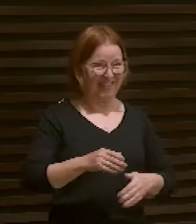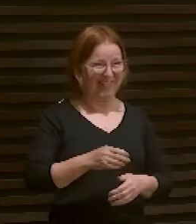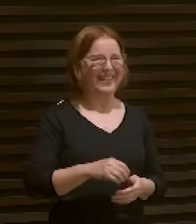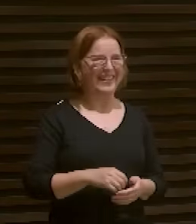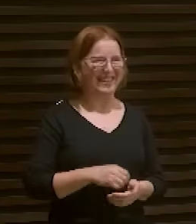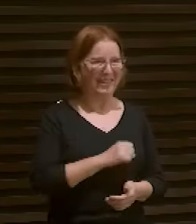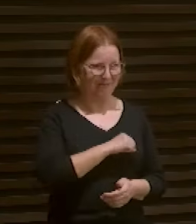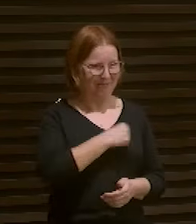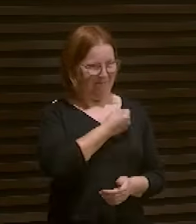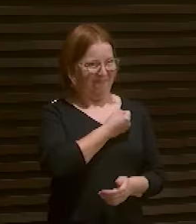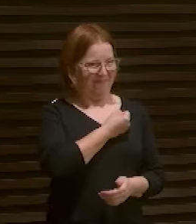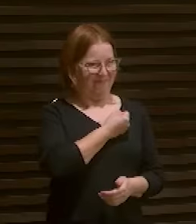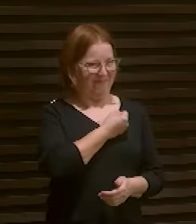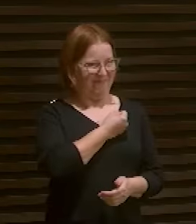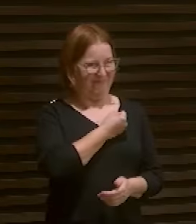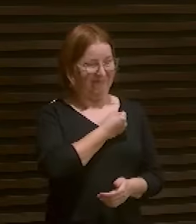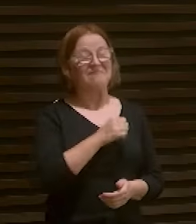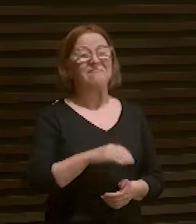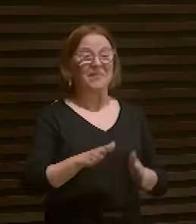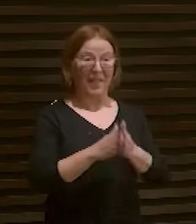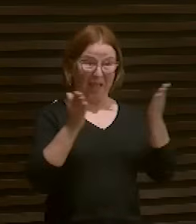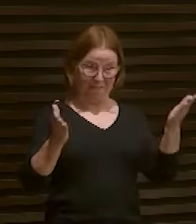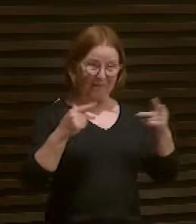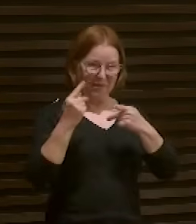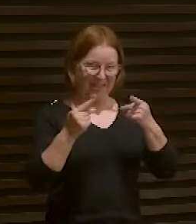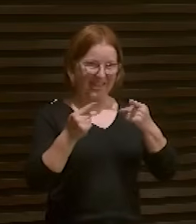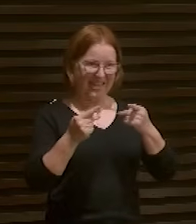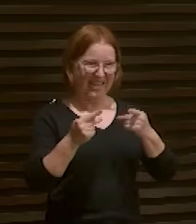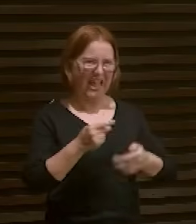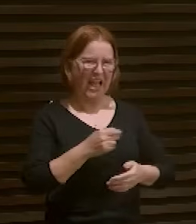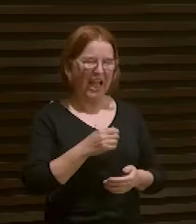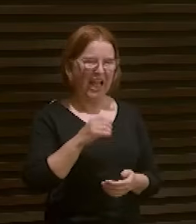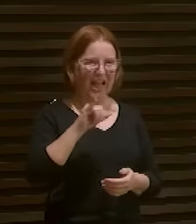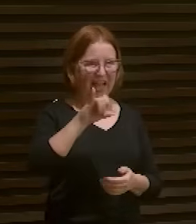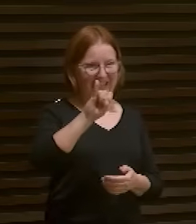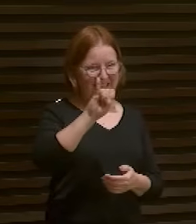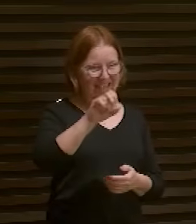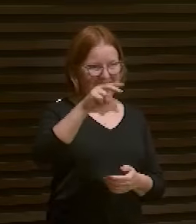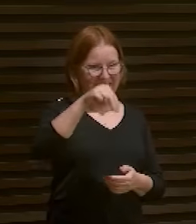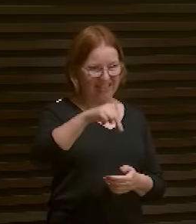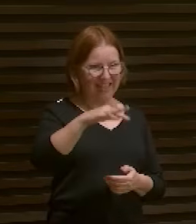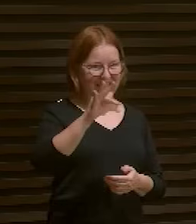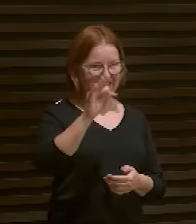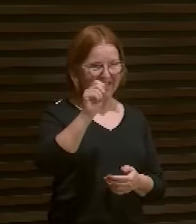Simples, isso é bíblico. A Bíblia diz que a ansiedade no coração do homem vai lançar ele por